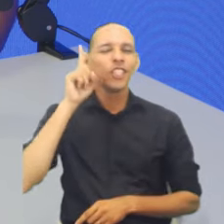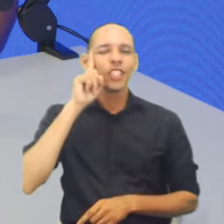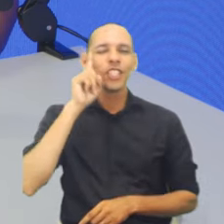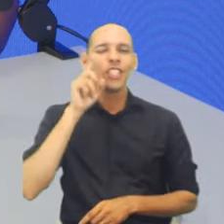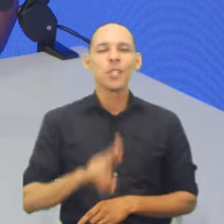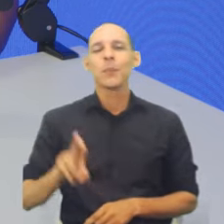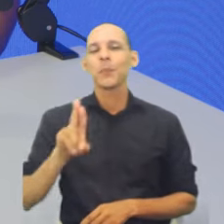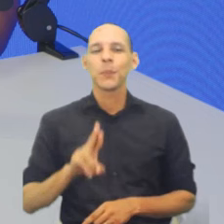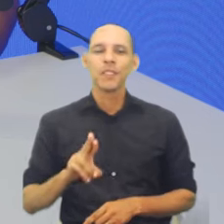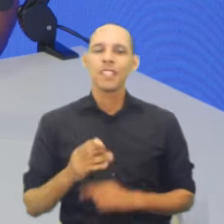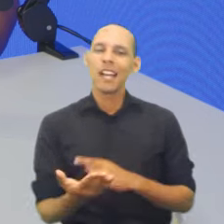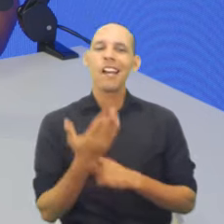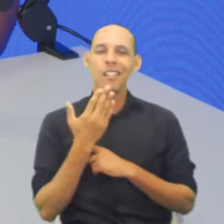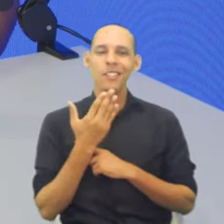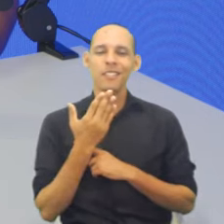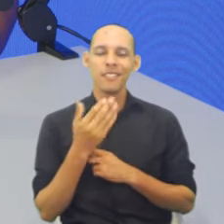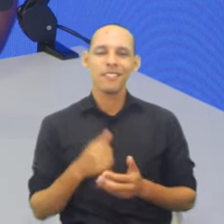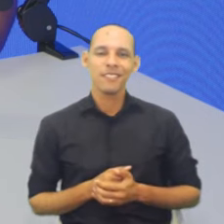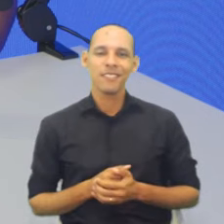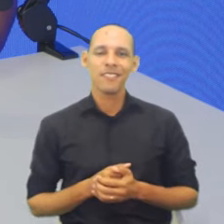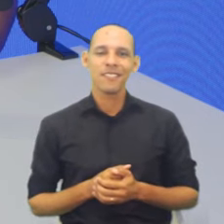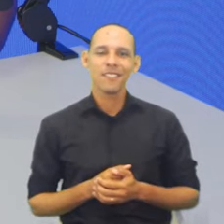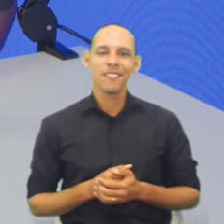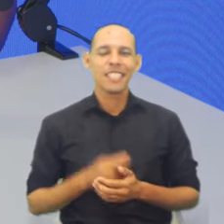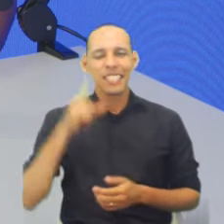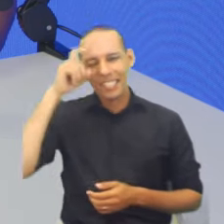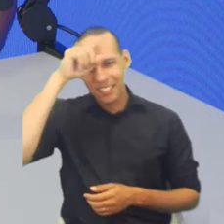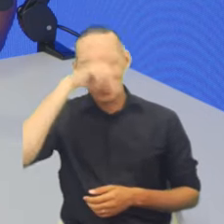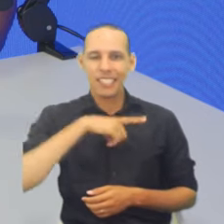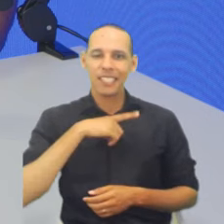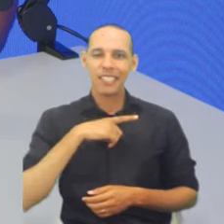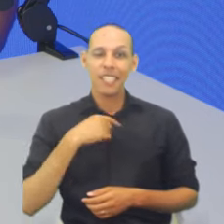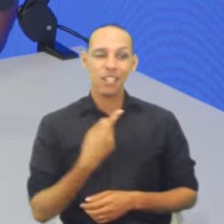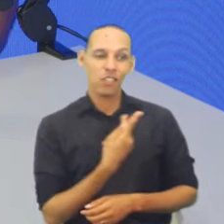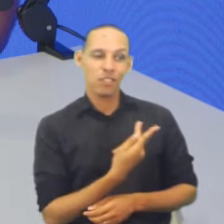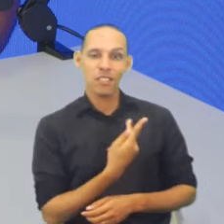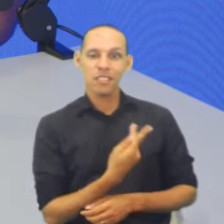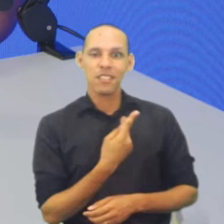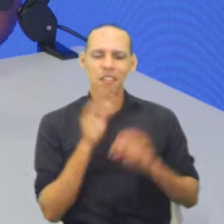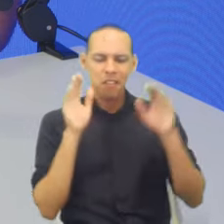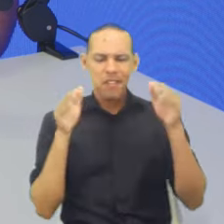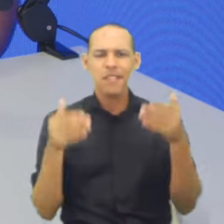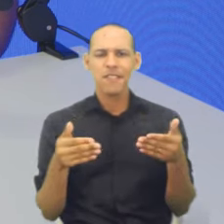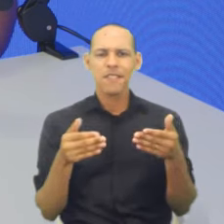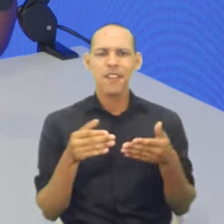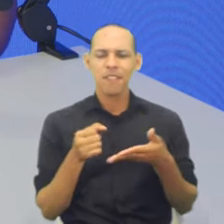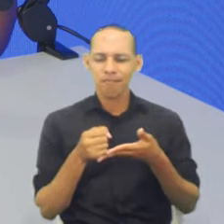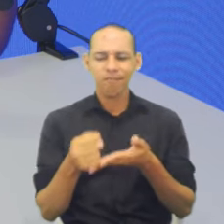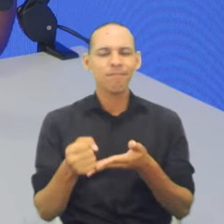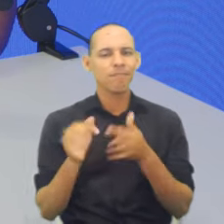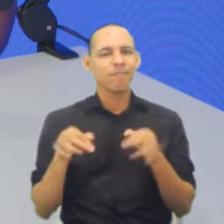ainda para né dividir todas as dificuldades eu e a Ju somos muito muito focadas pra entrega final do que a